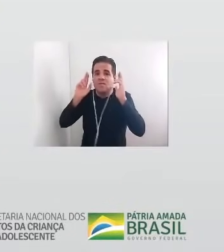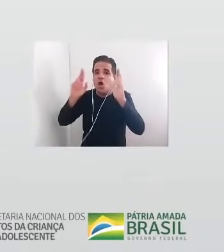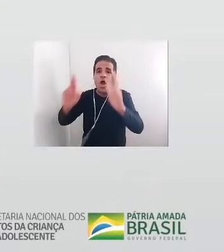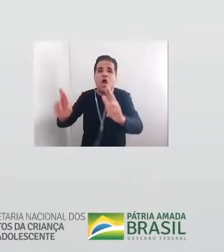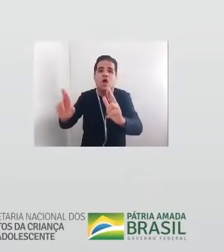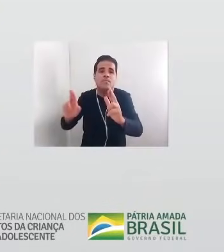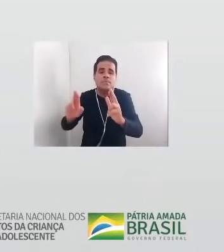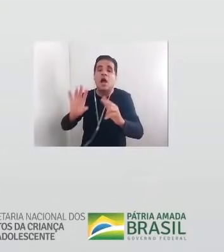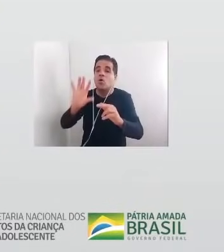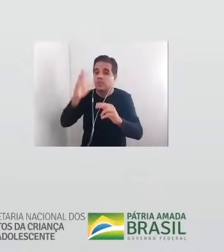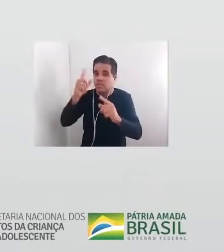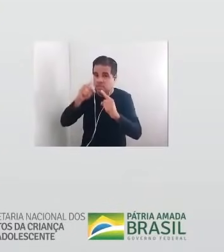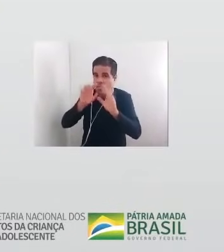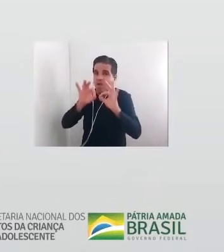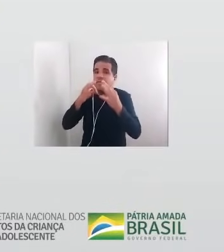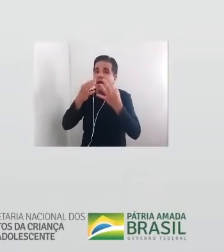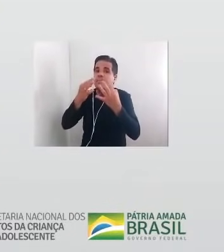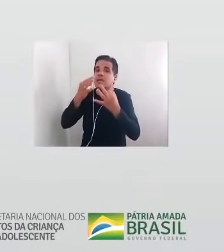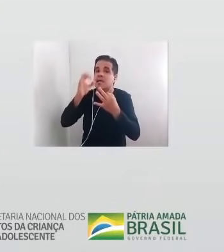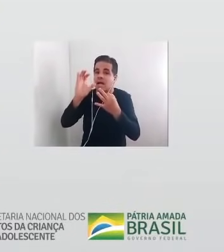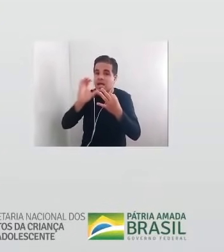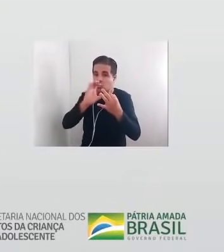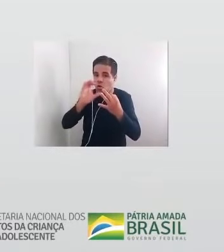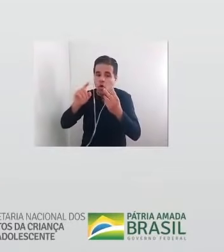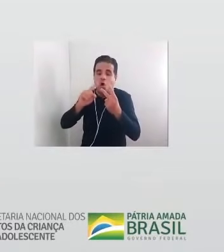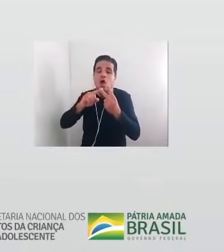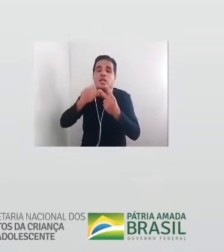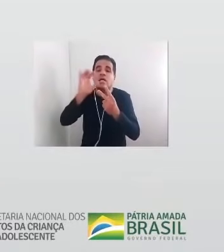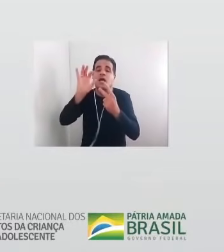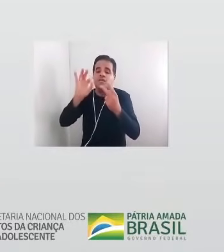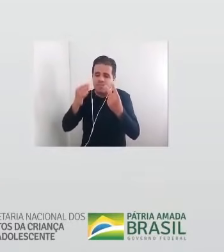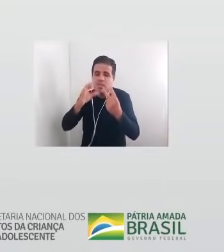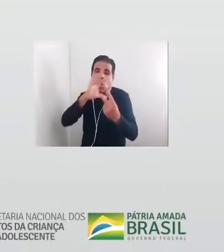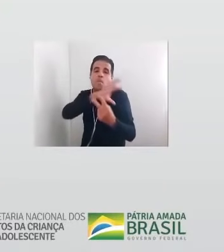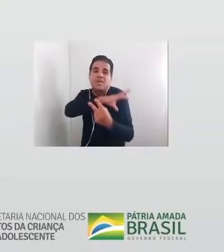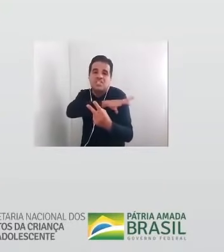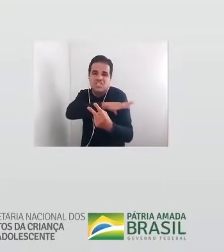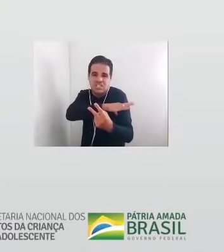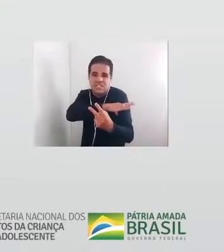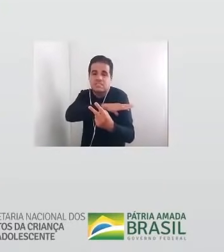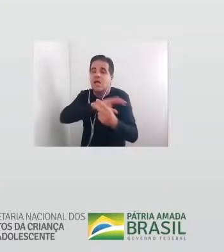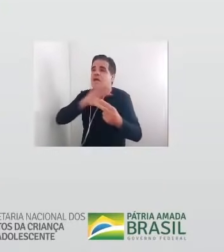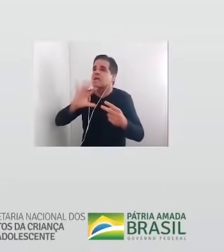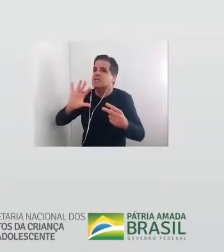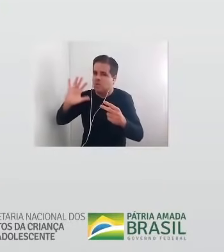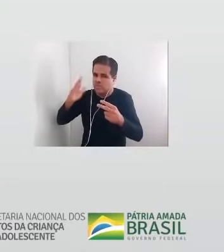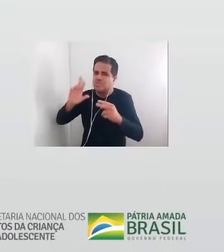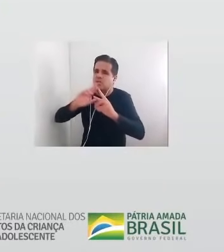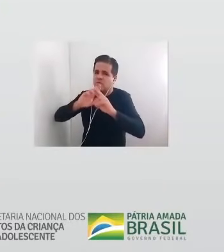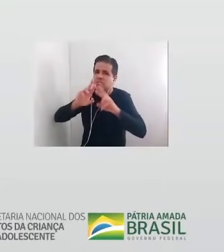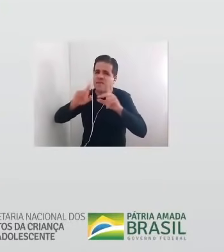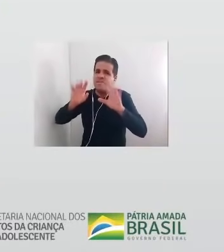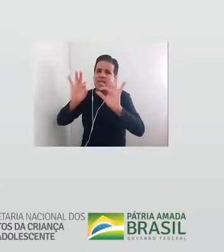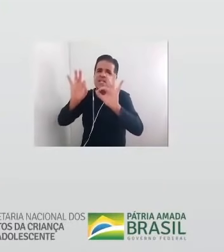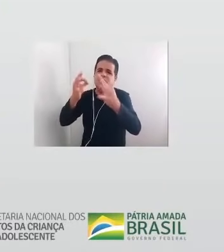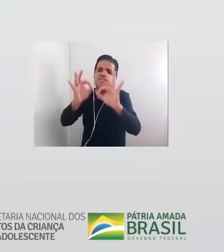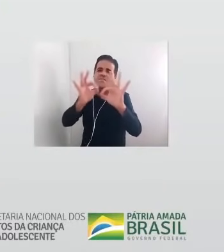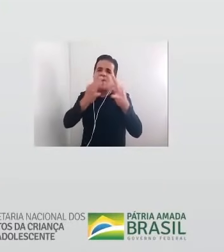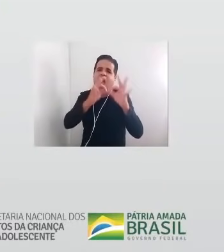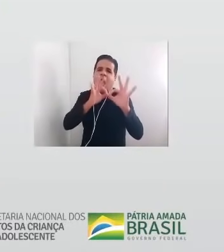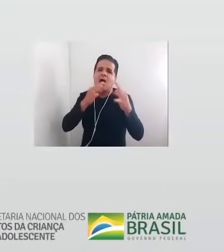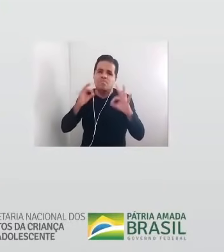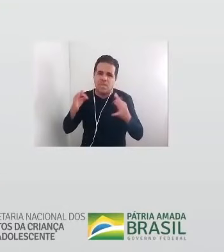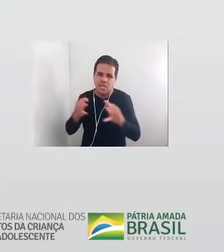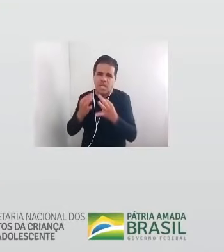com uma família católica, aconteceu com uma família umbandista e tem acontecido em todo o Brasil com diversas famílias. Respondendo sucintamente à